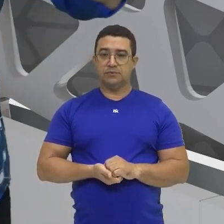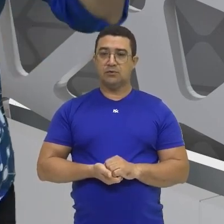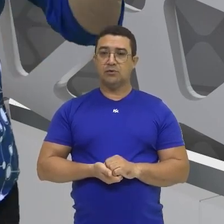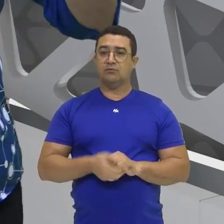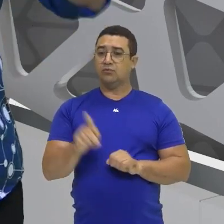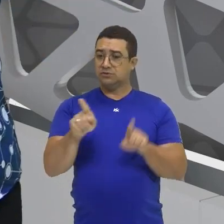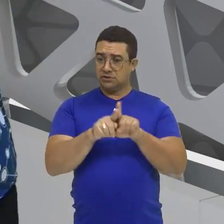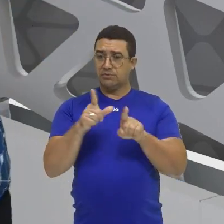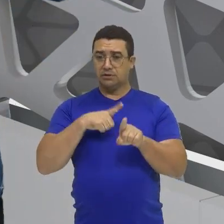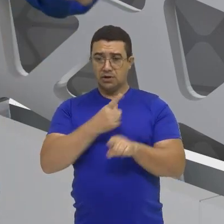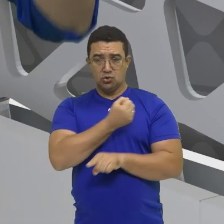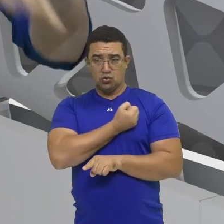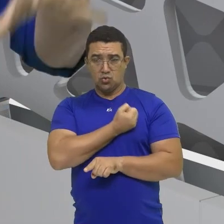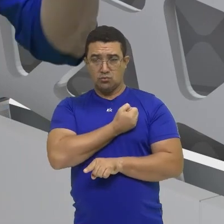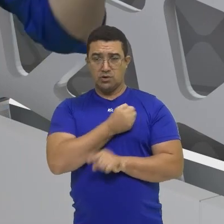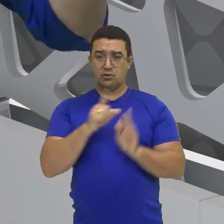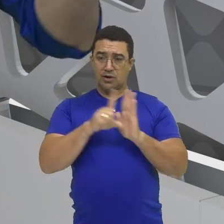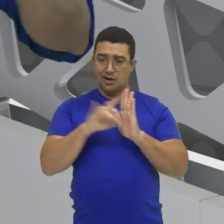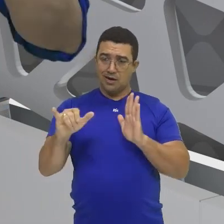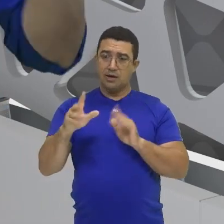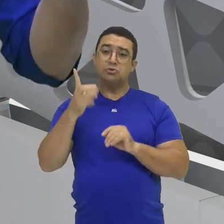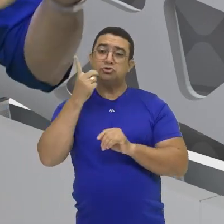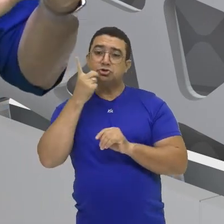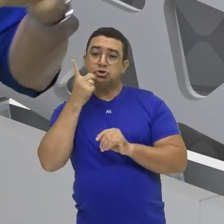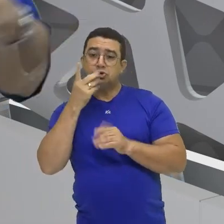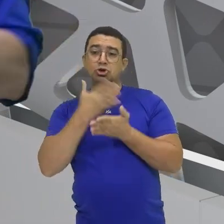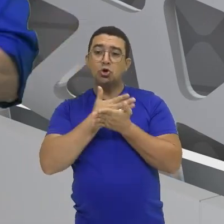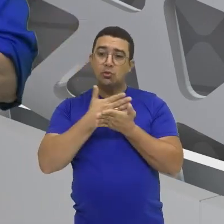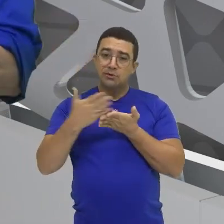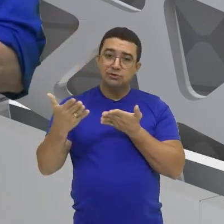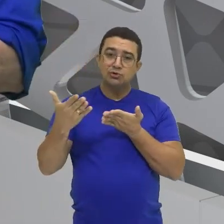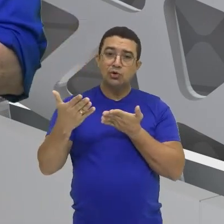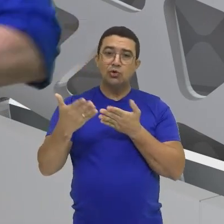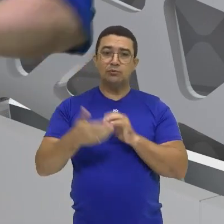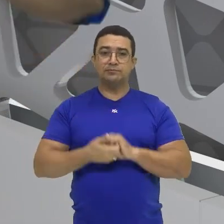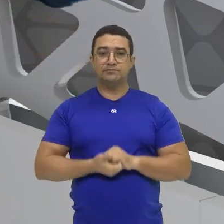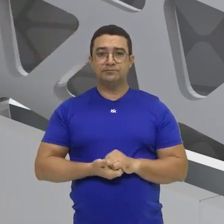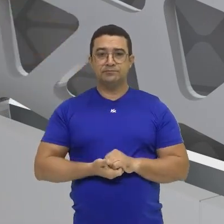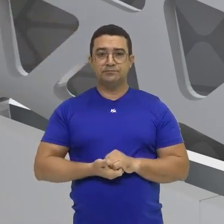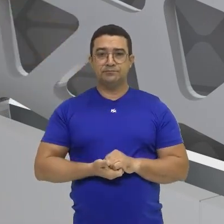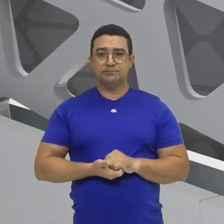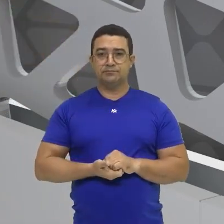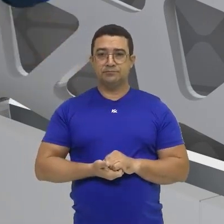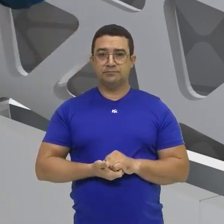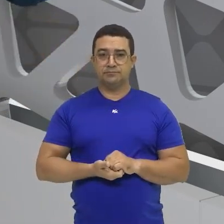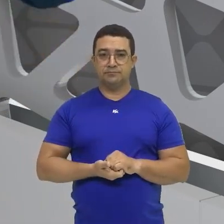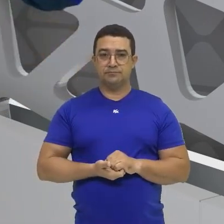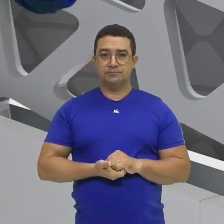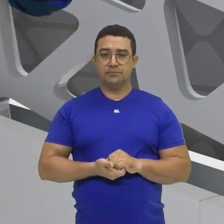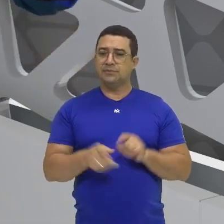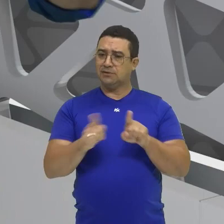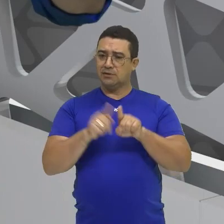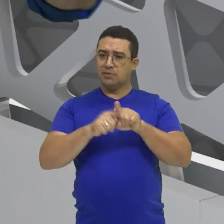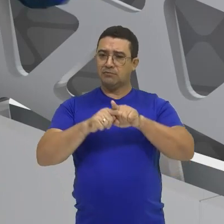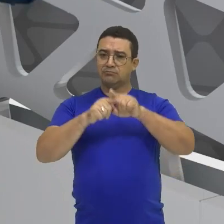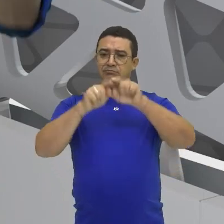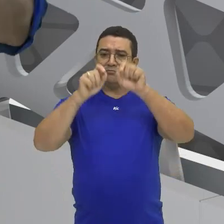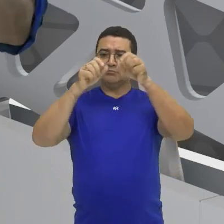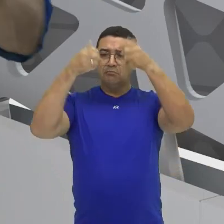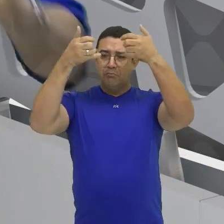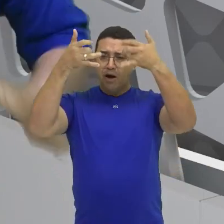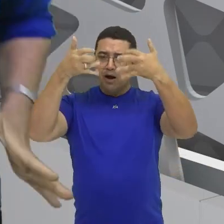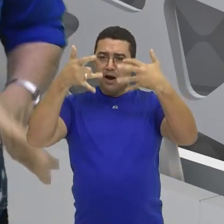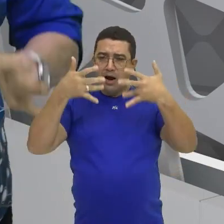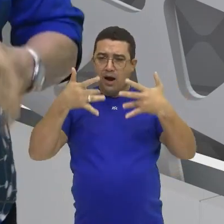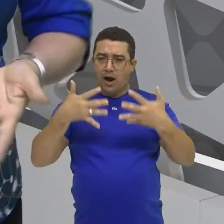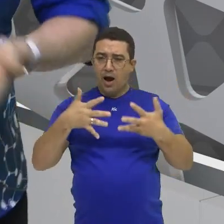tem o número, a data da lei, a referência, né? E a parte descrevendo de que